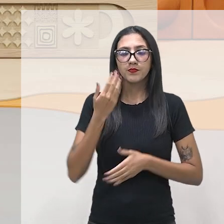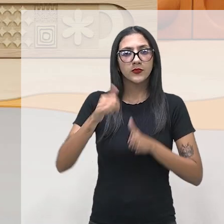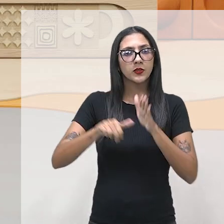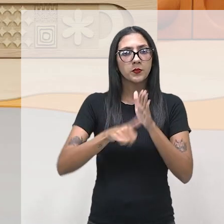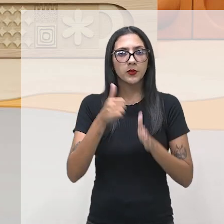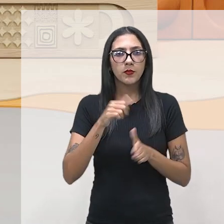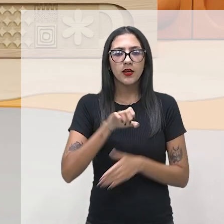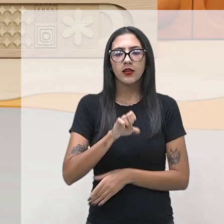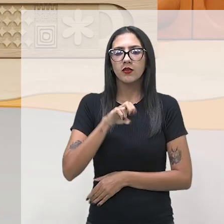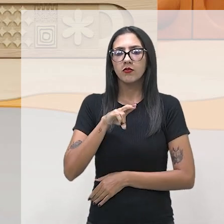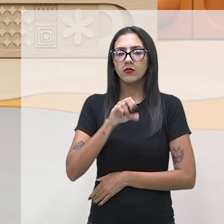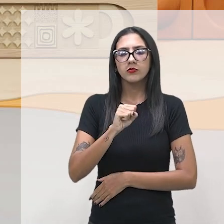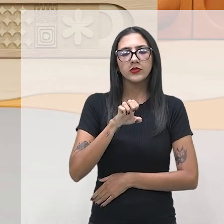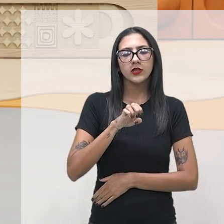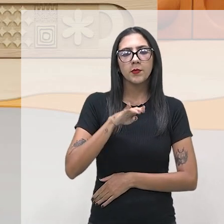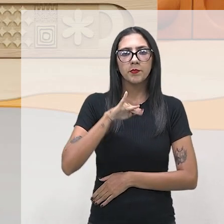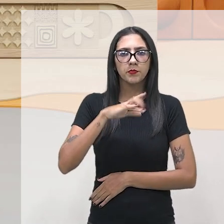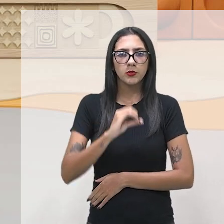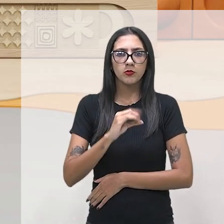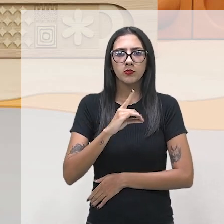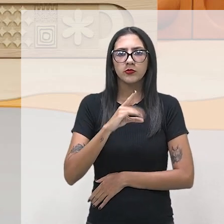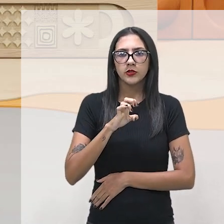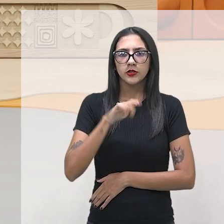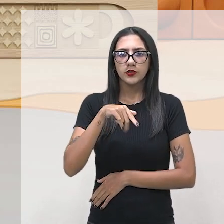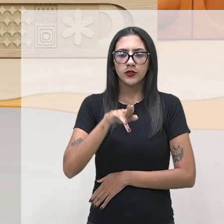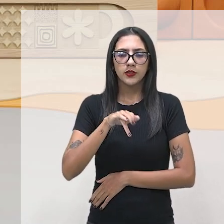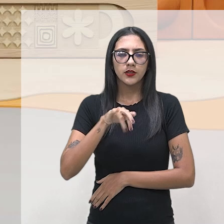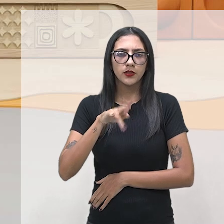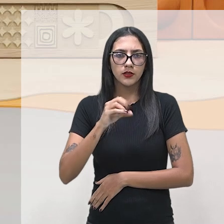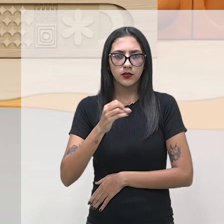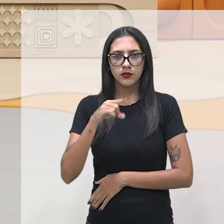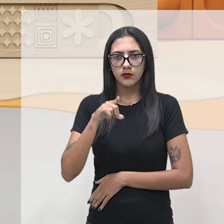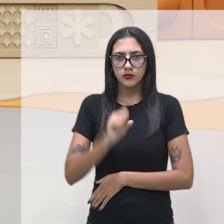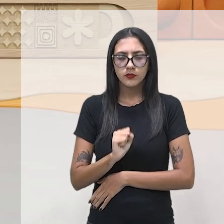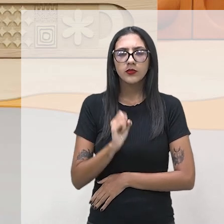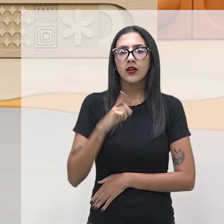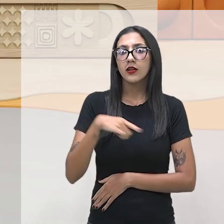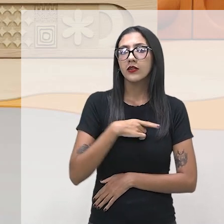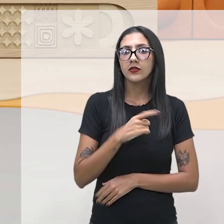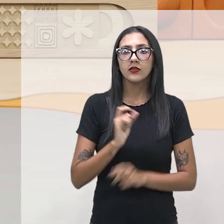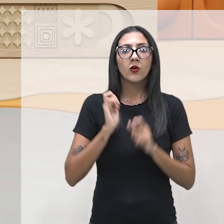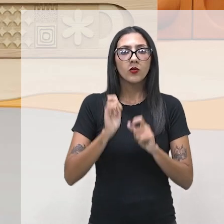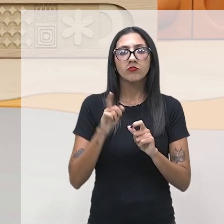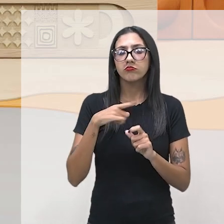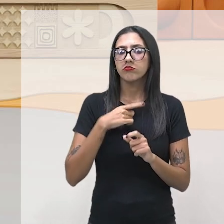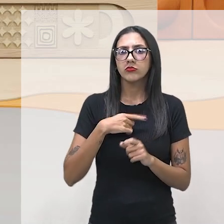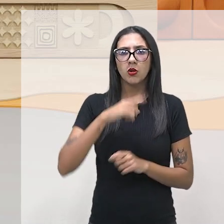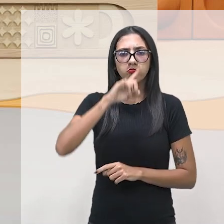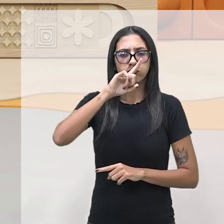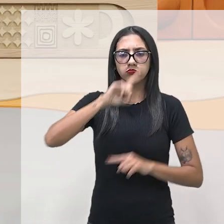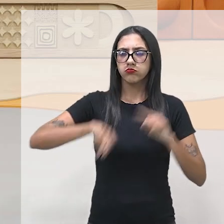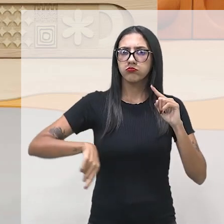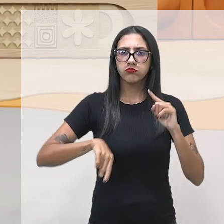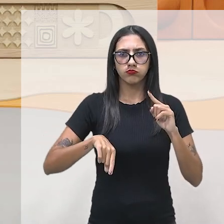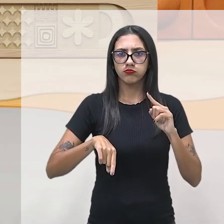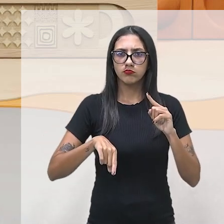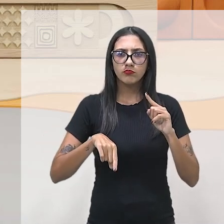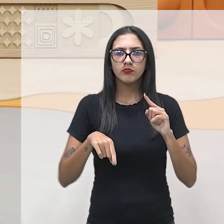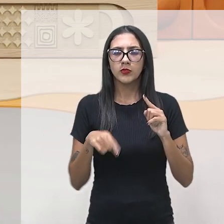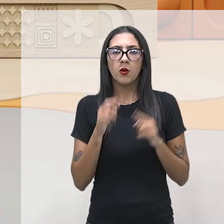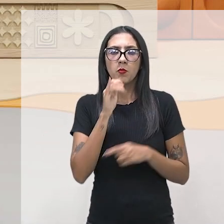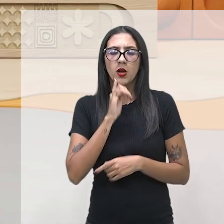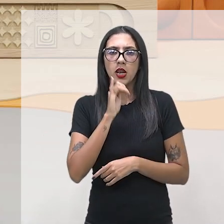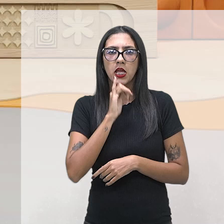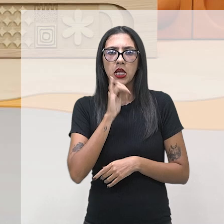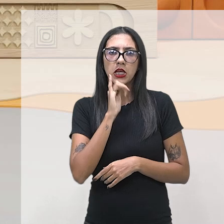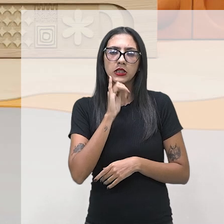Eusébio de Queiroz. Vou começar a falar sobre ela, a Lei Eusébio de Queiroz, que foi basicamente a lei que proibiu o tráfico negreiro aqui no